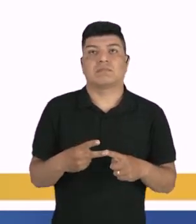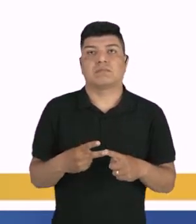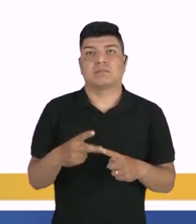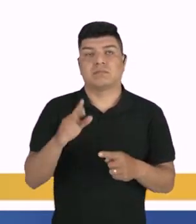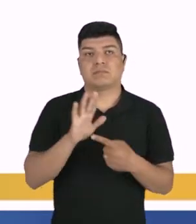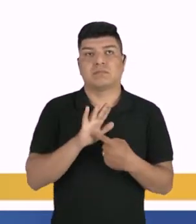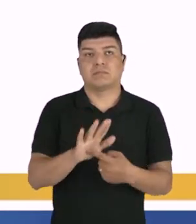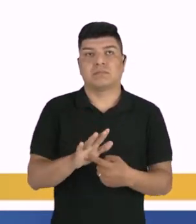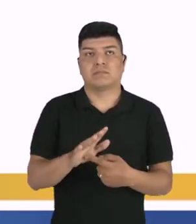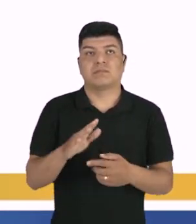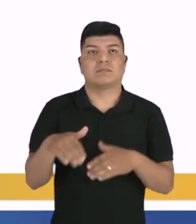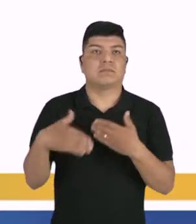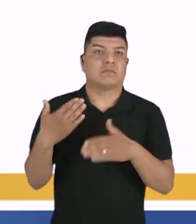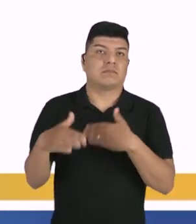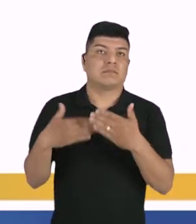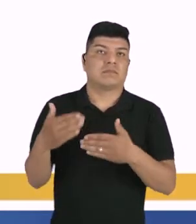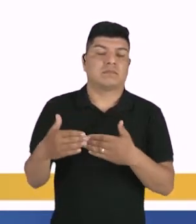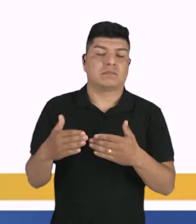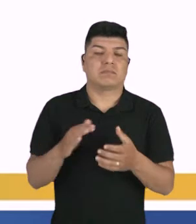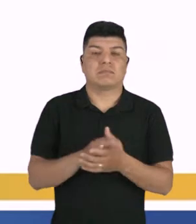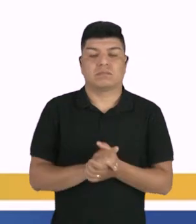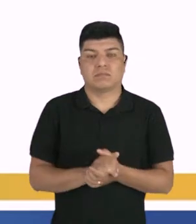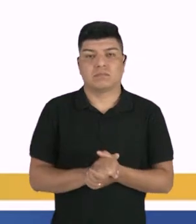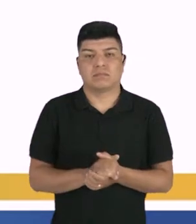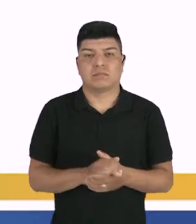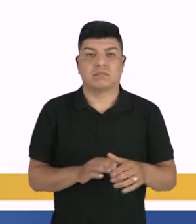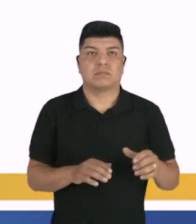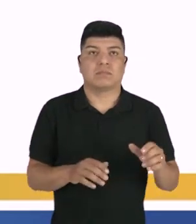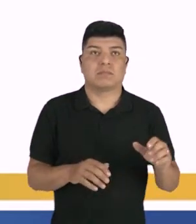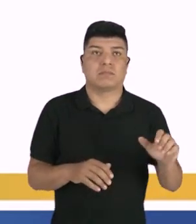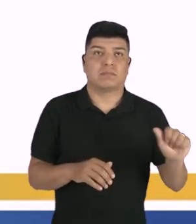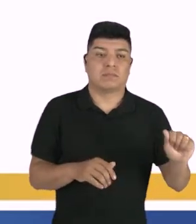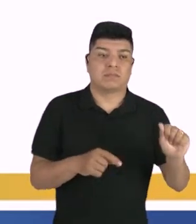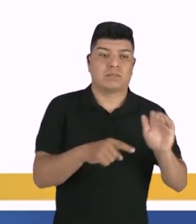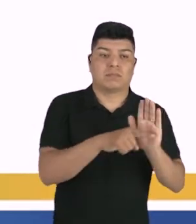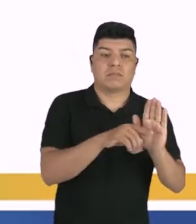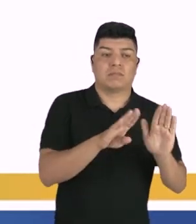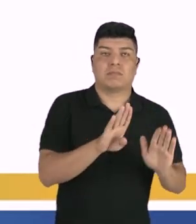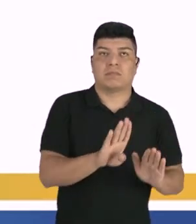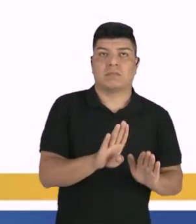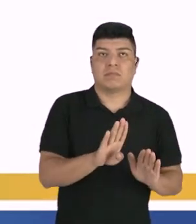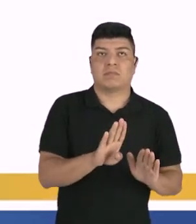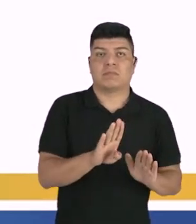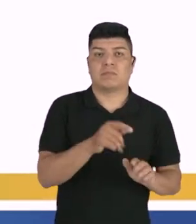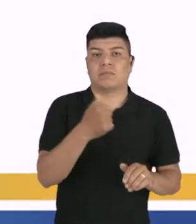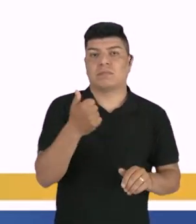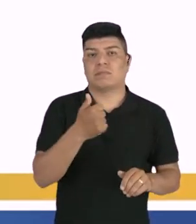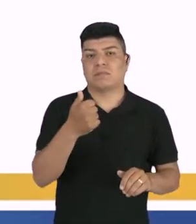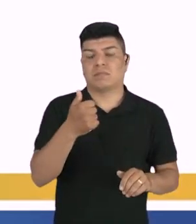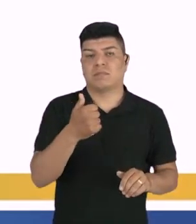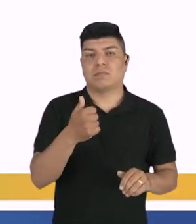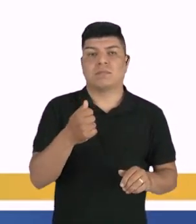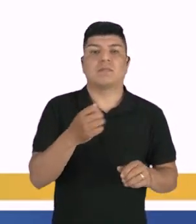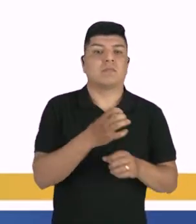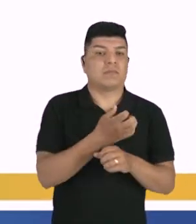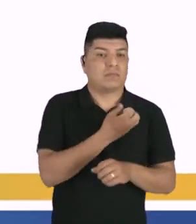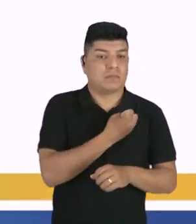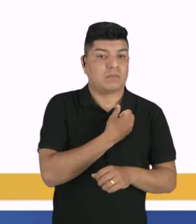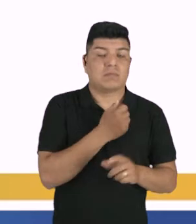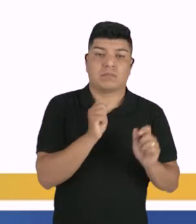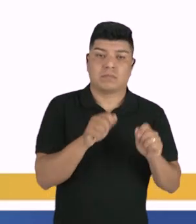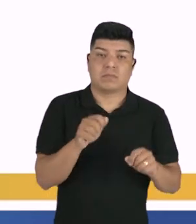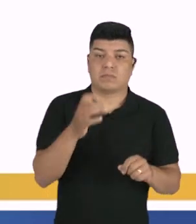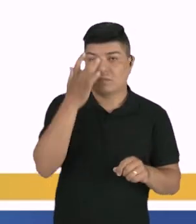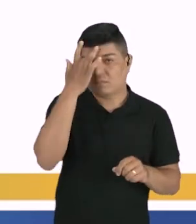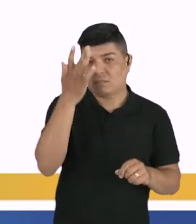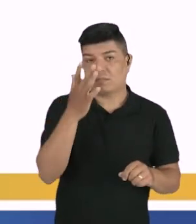Vamos mostrar isso fazendo o desenvolvimento, o quadrado de A menos B. Você primeiramente pode fazer com números, caso você sinta